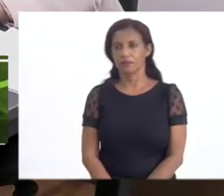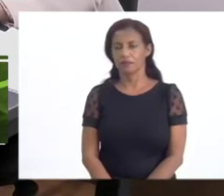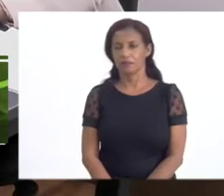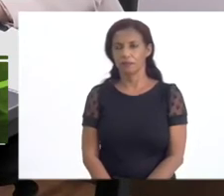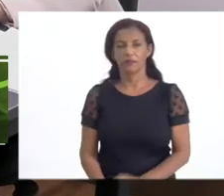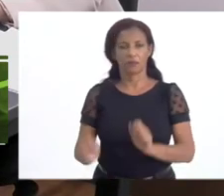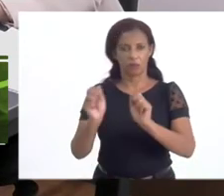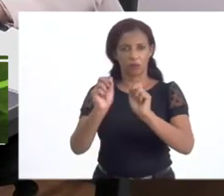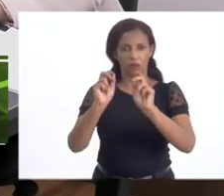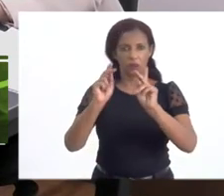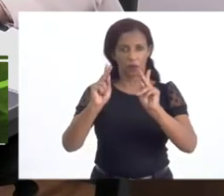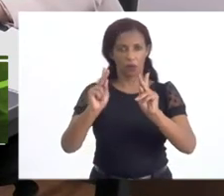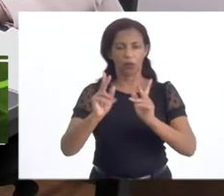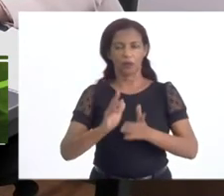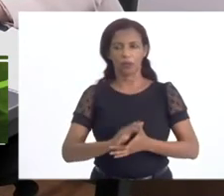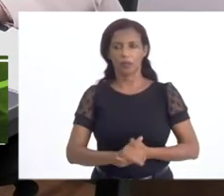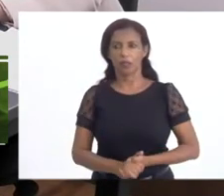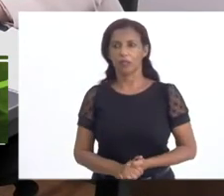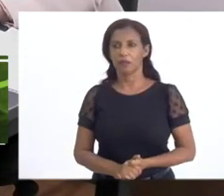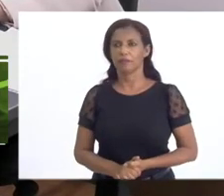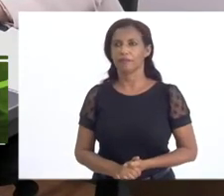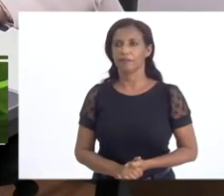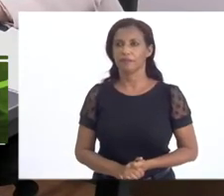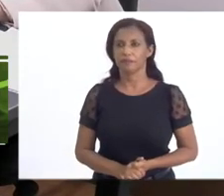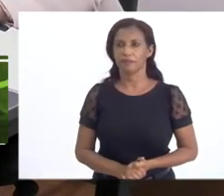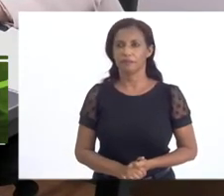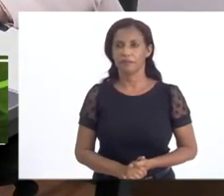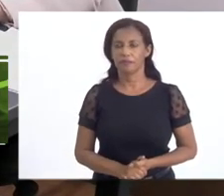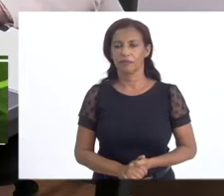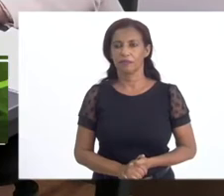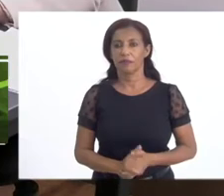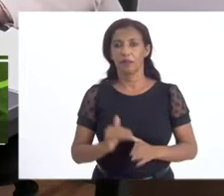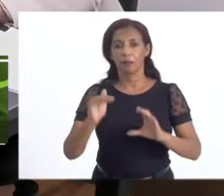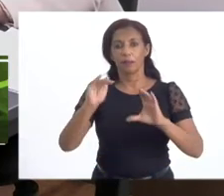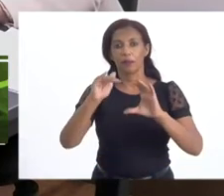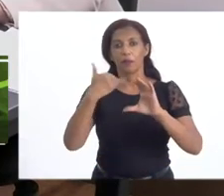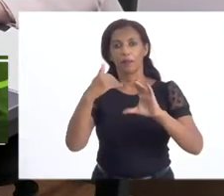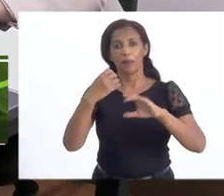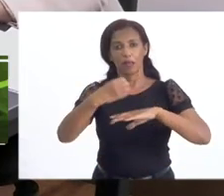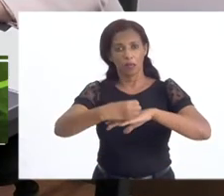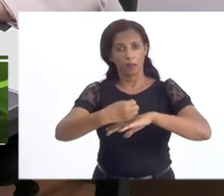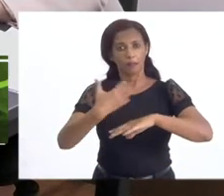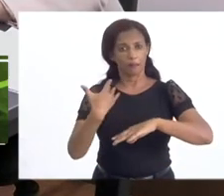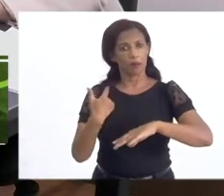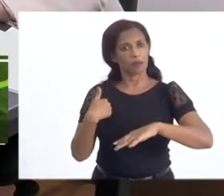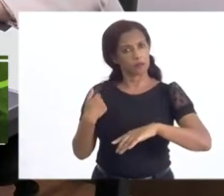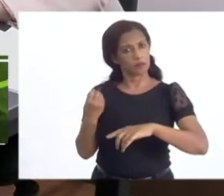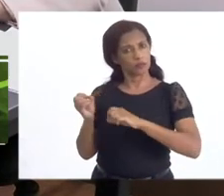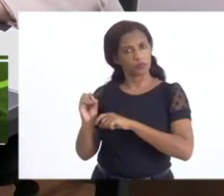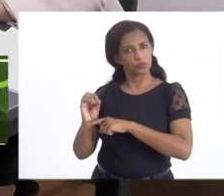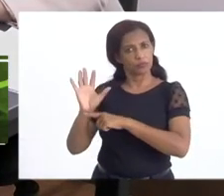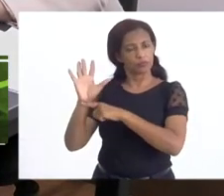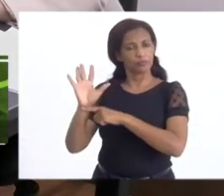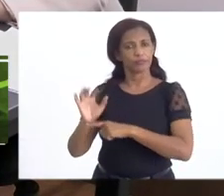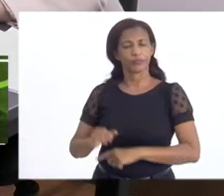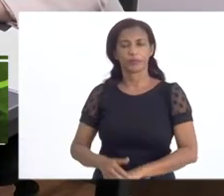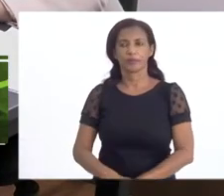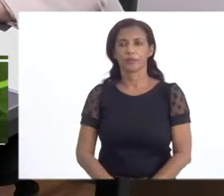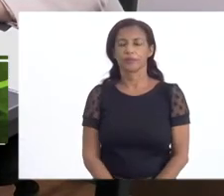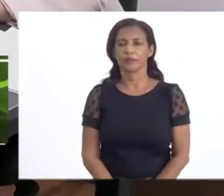Ok, perfeito. Vocês pediram mandar a apresentação, né? Se não me engano. Por e-mail, o e-mail da comissão, e aí nós apresentamos.